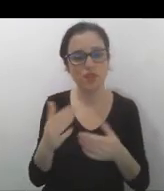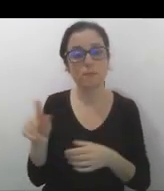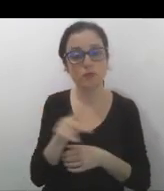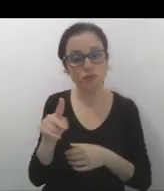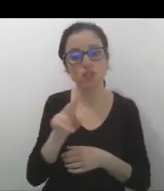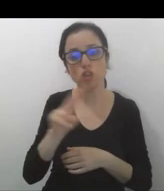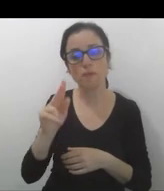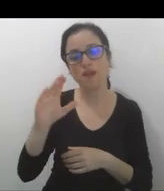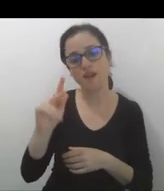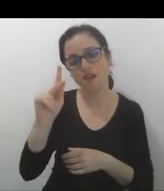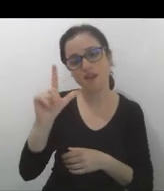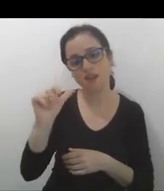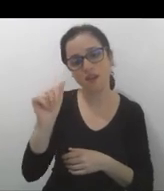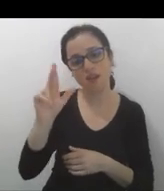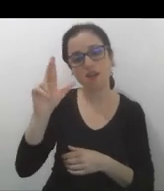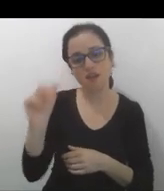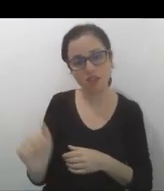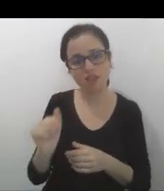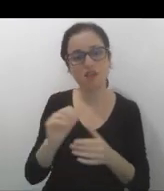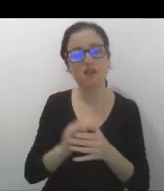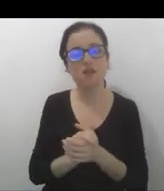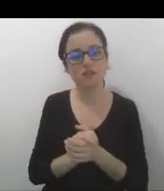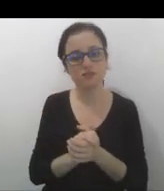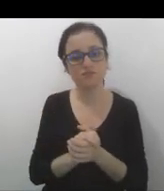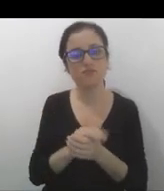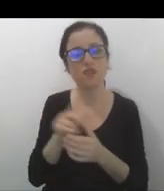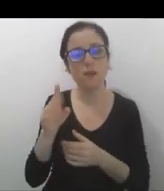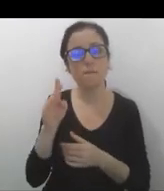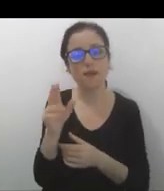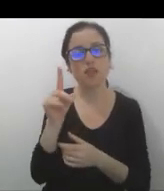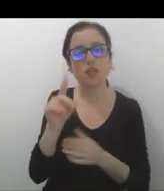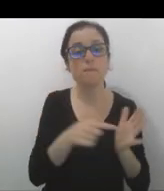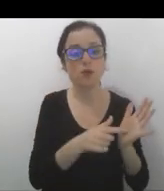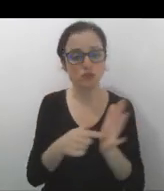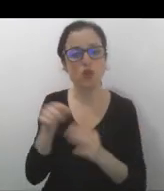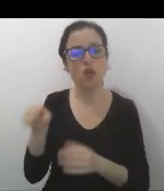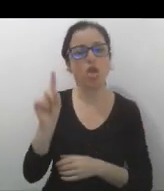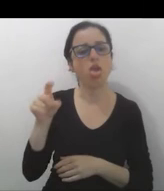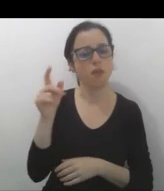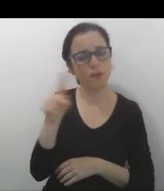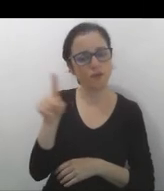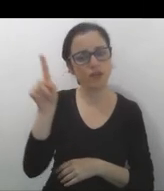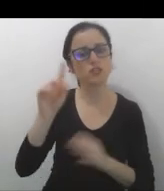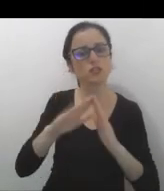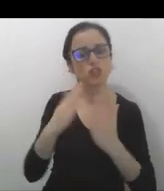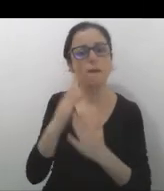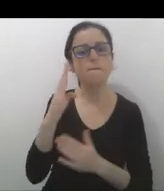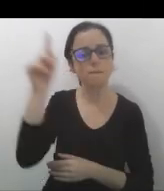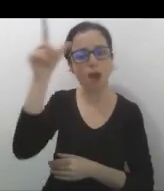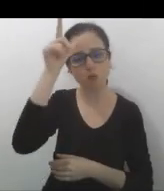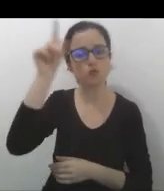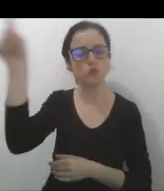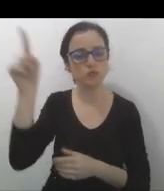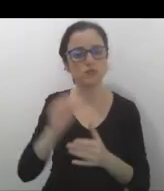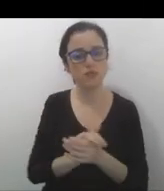TEAR, né? E aqui, essa professora, que se chamava Clara Hartog, que o Bard apresentava como tendo sido